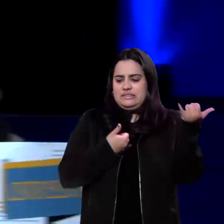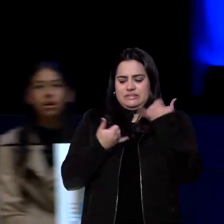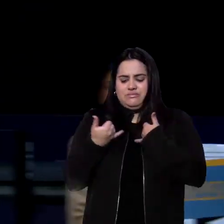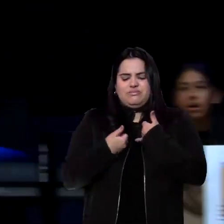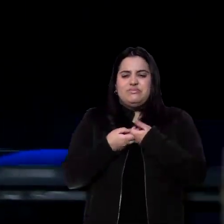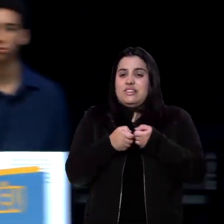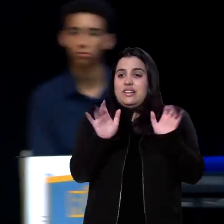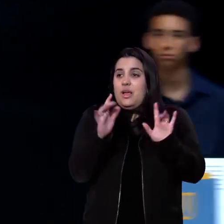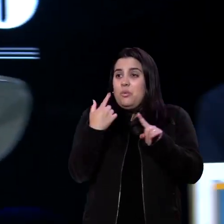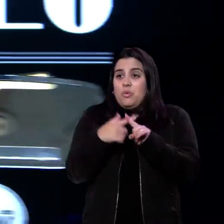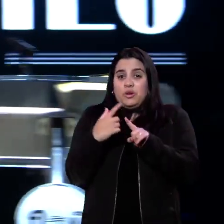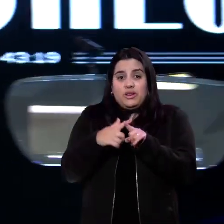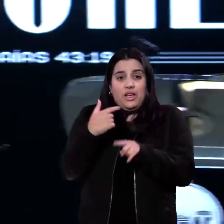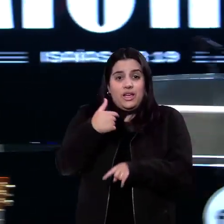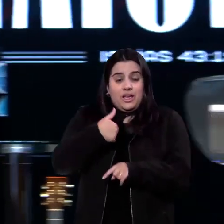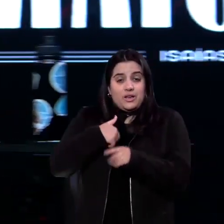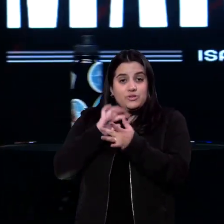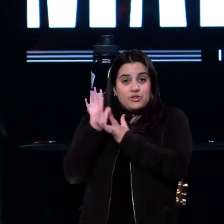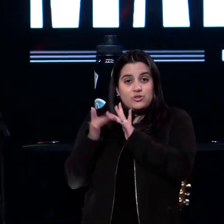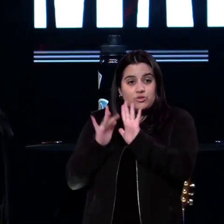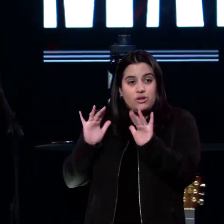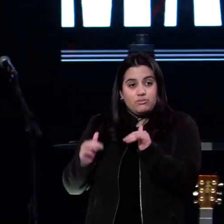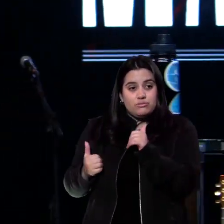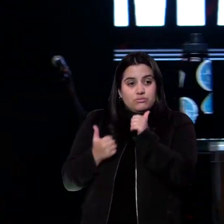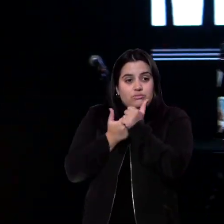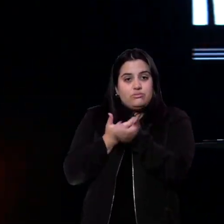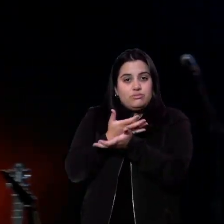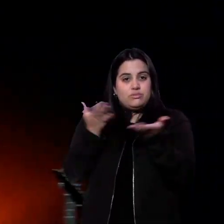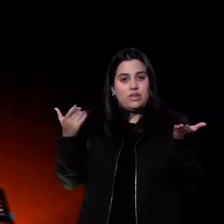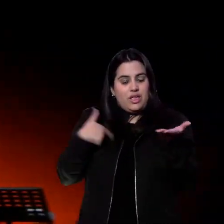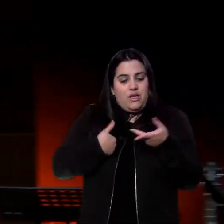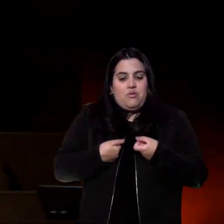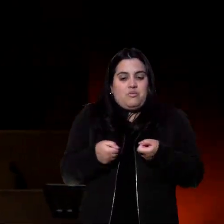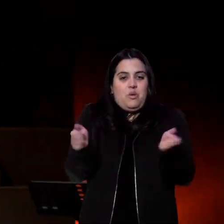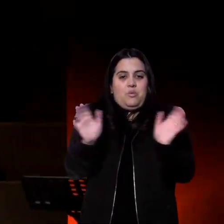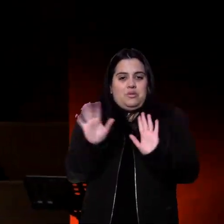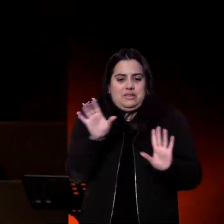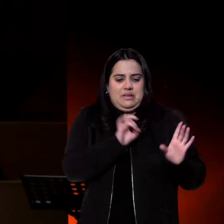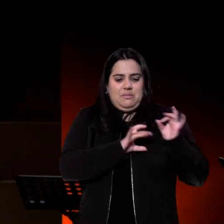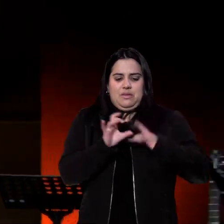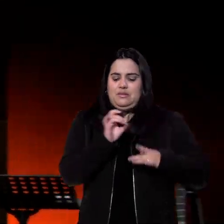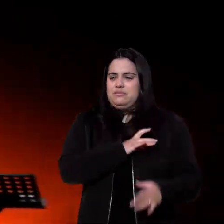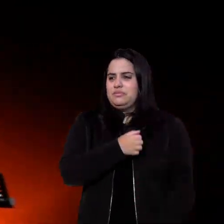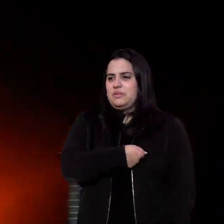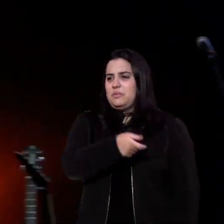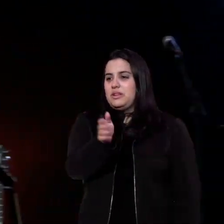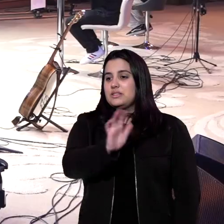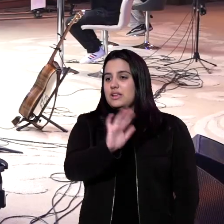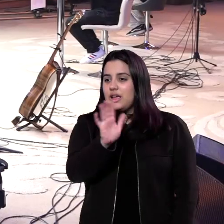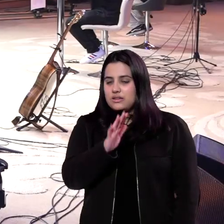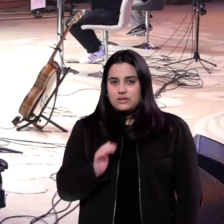já fui cancelado com Jesus na cruz. Eu não preciso mais ter medo.